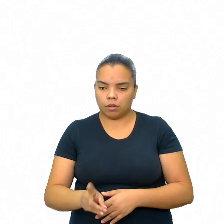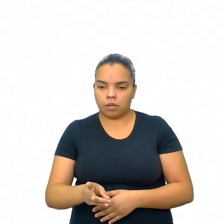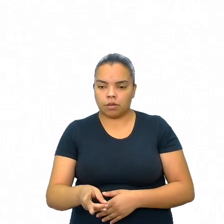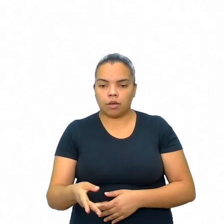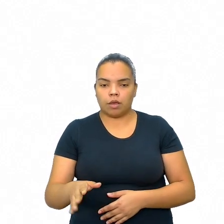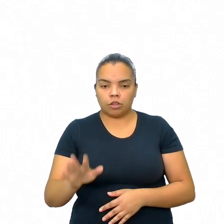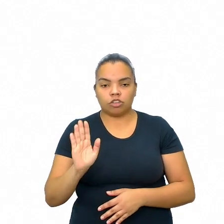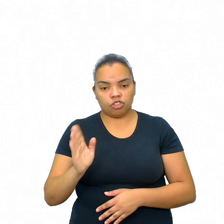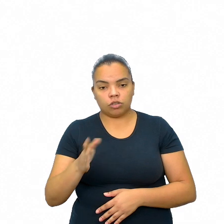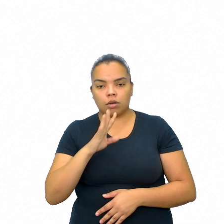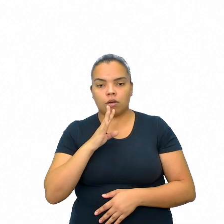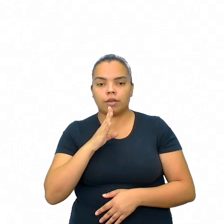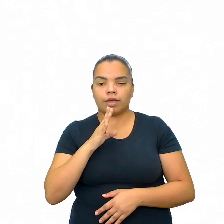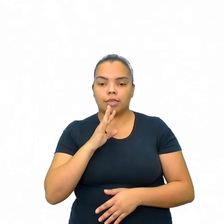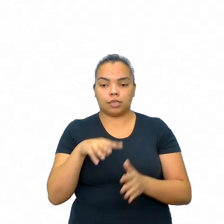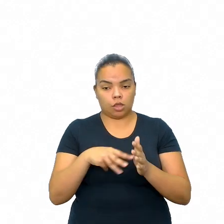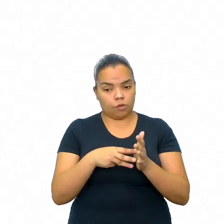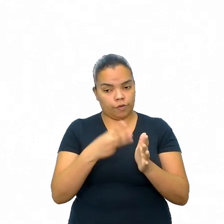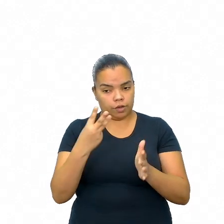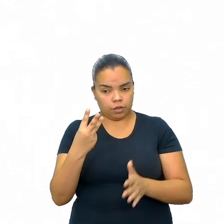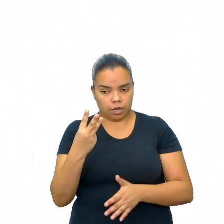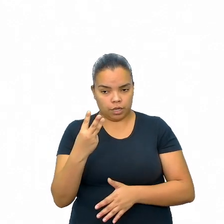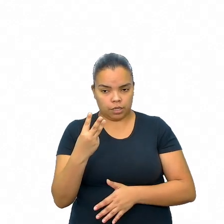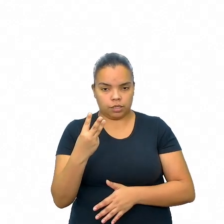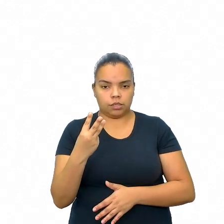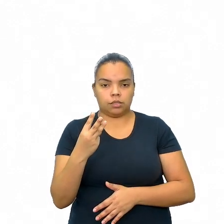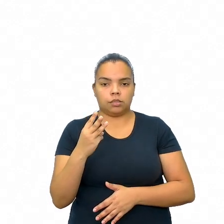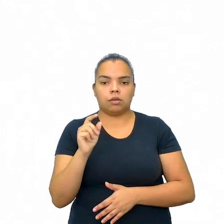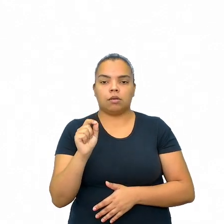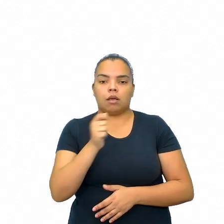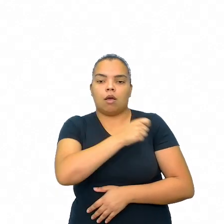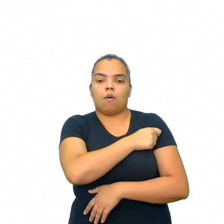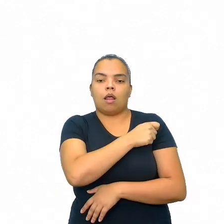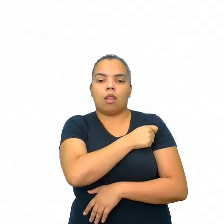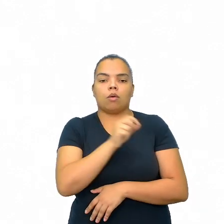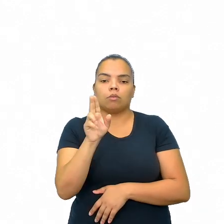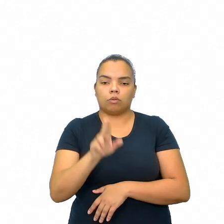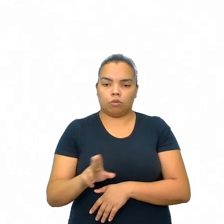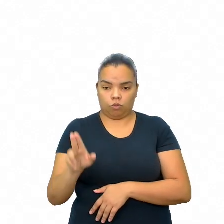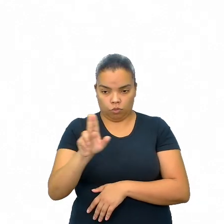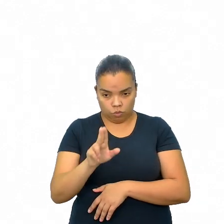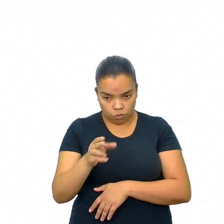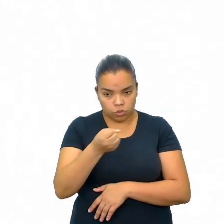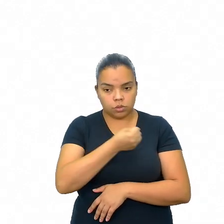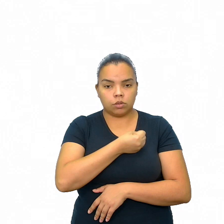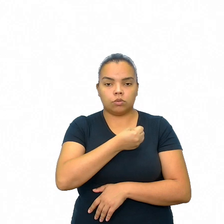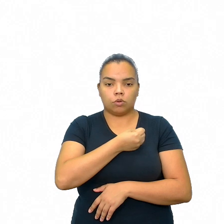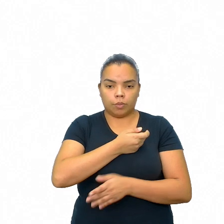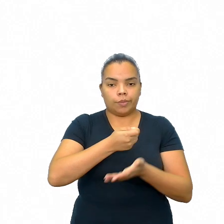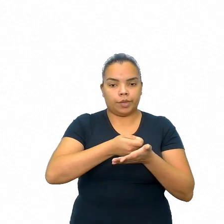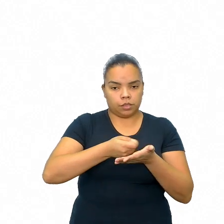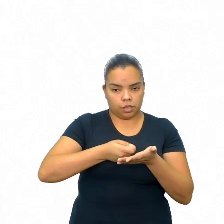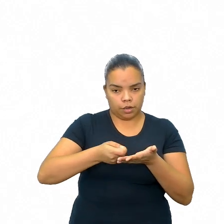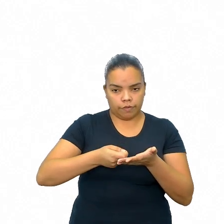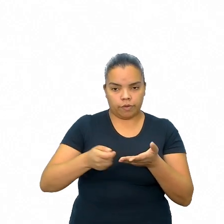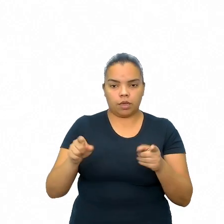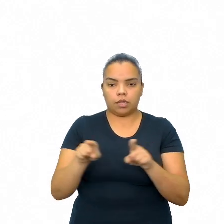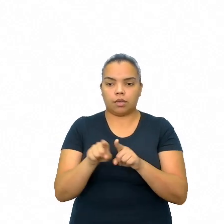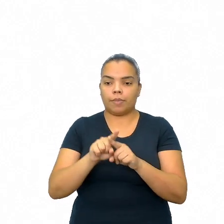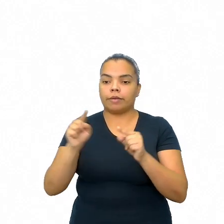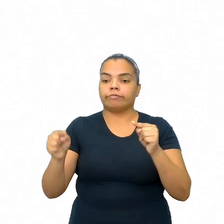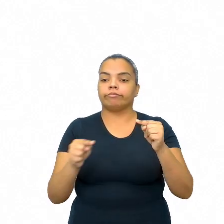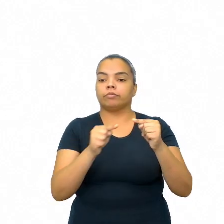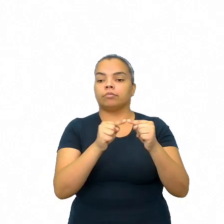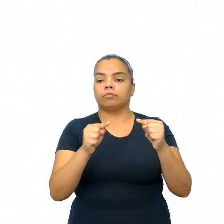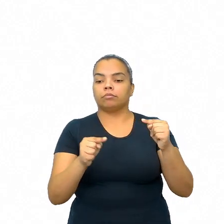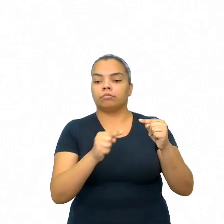familiares. No nível 3, os estudantes utilizam números para escrever e relacionam o